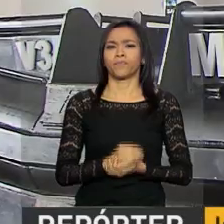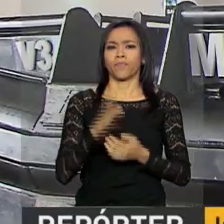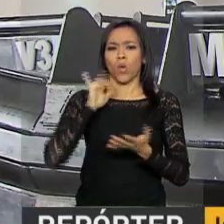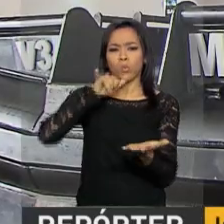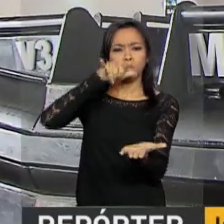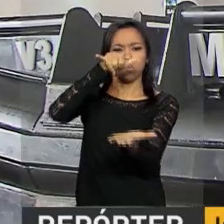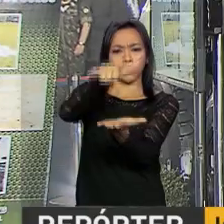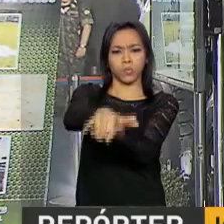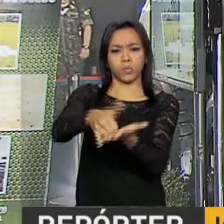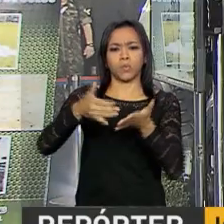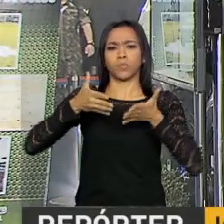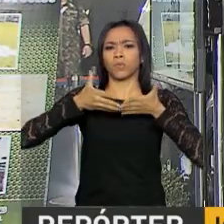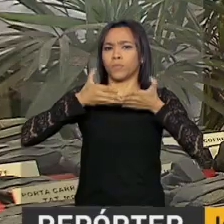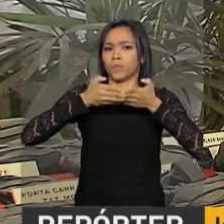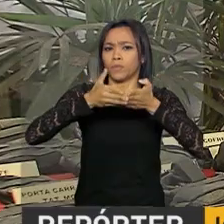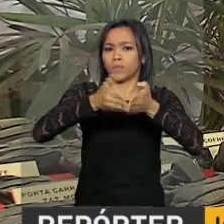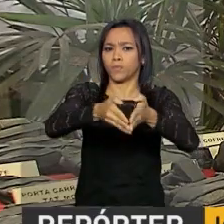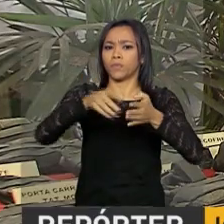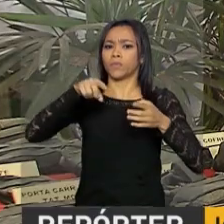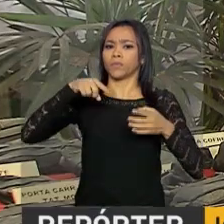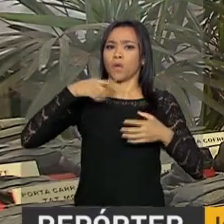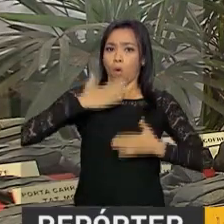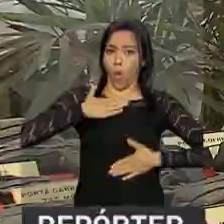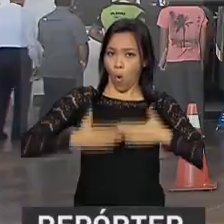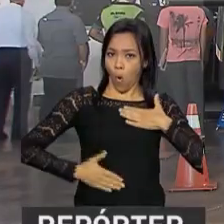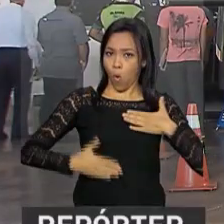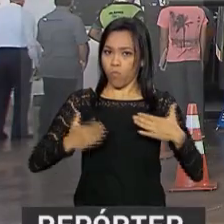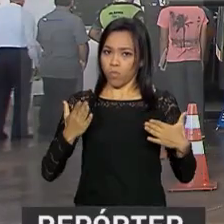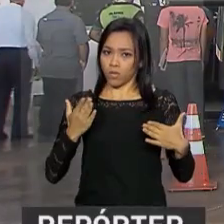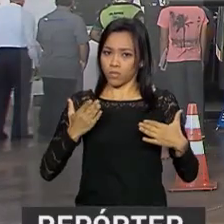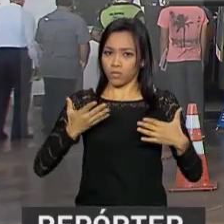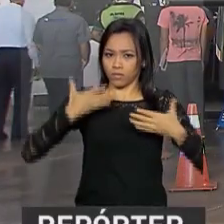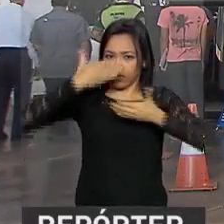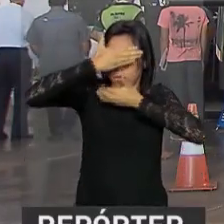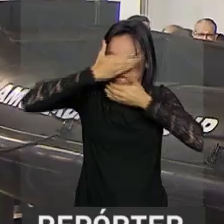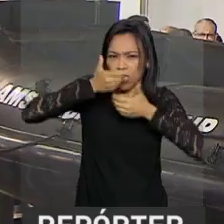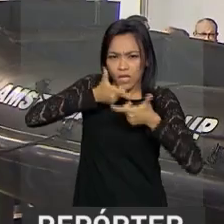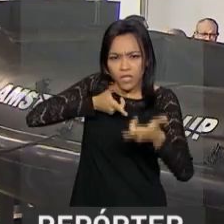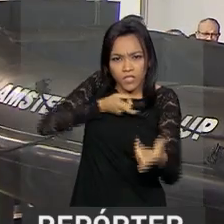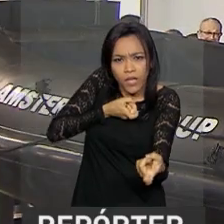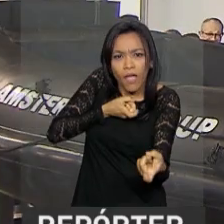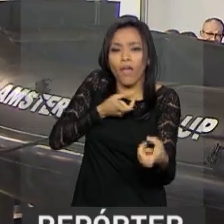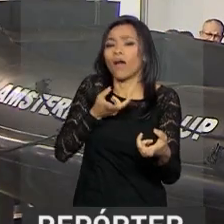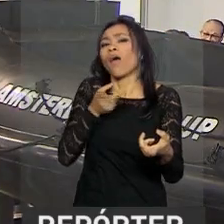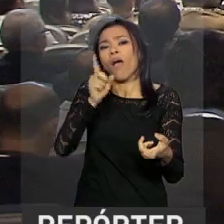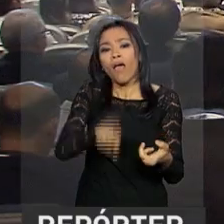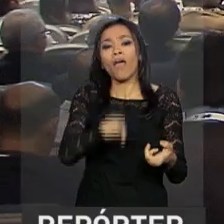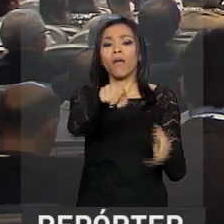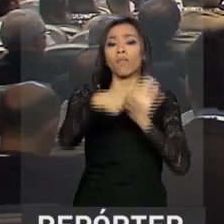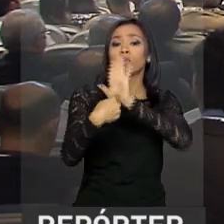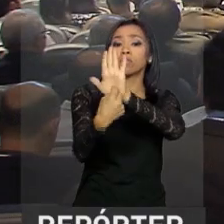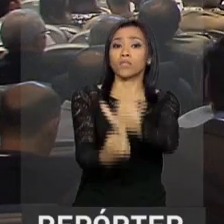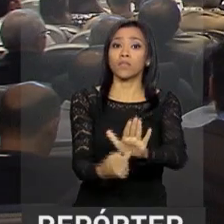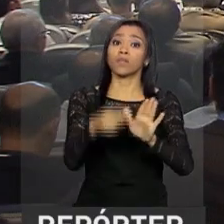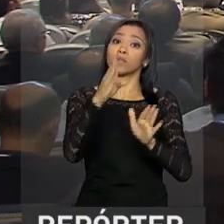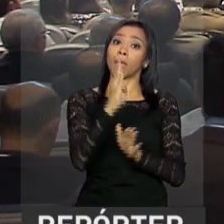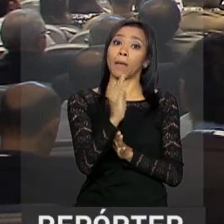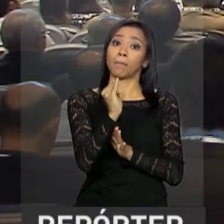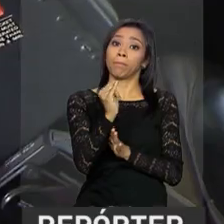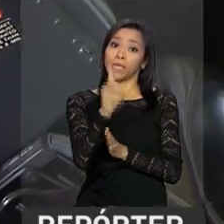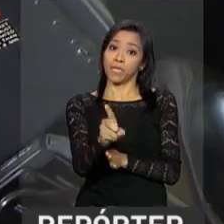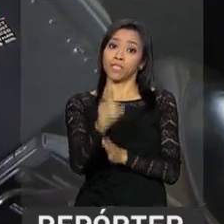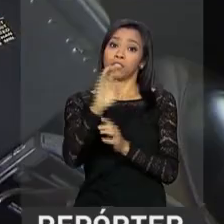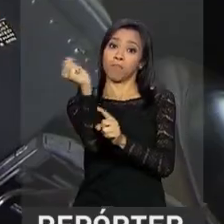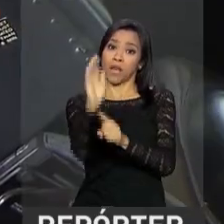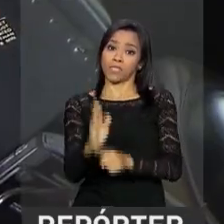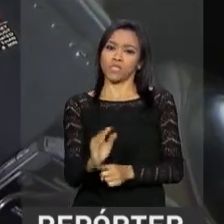Aeronaves, embarcações, blindados e roupas camufladas. Essas são apenas algumas das novidades da quarta mostra BID Brasil.